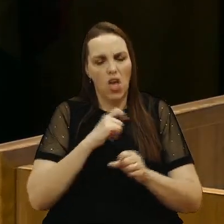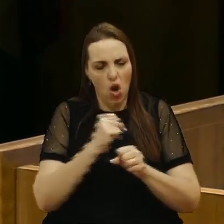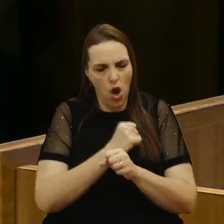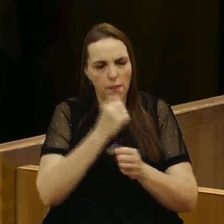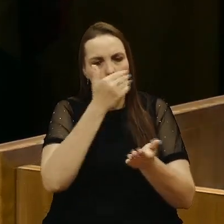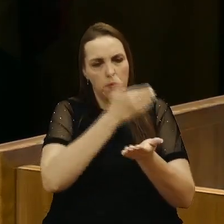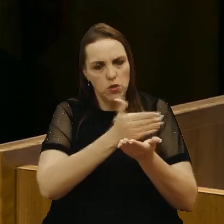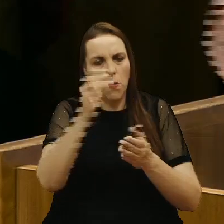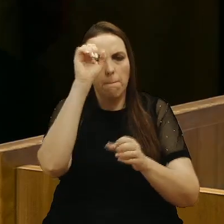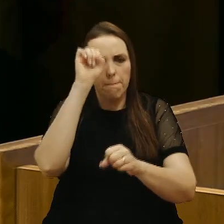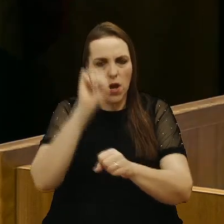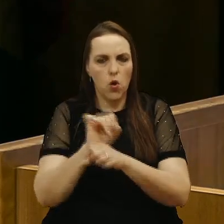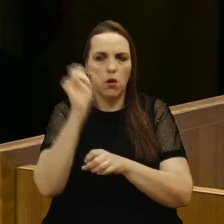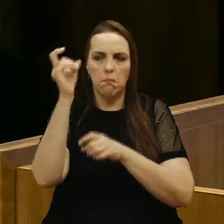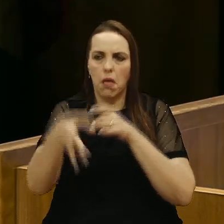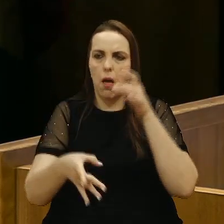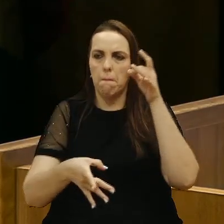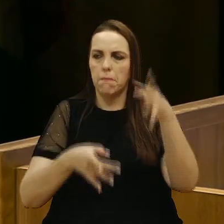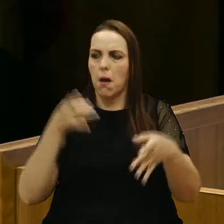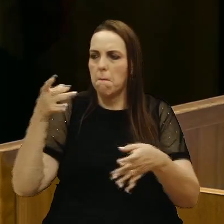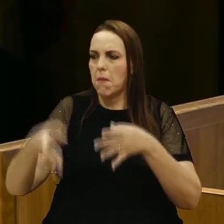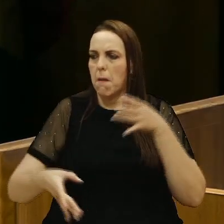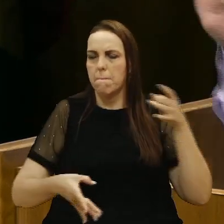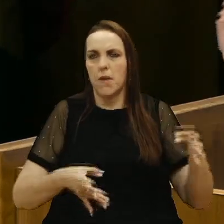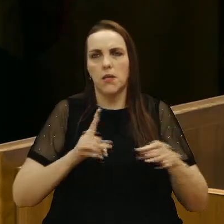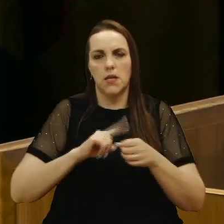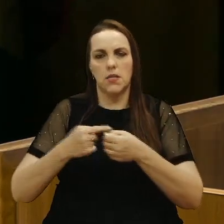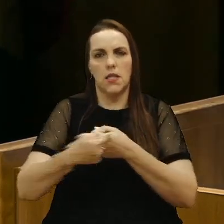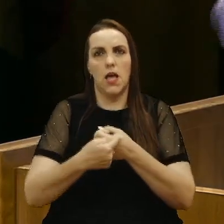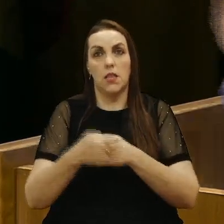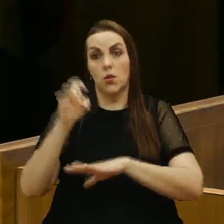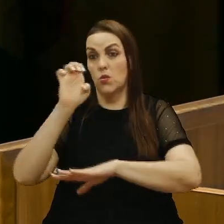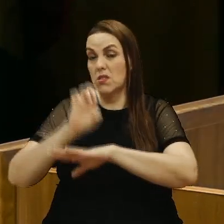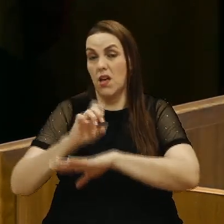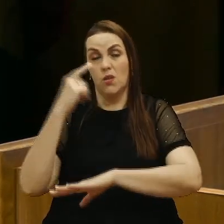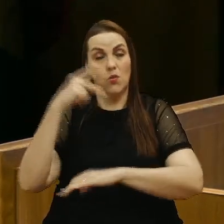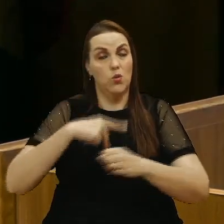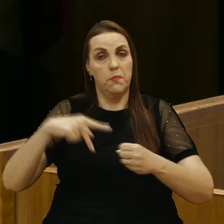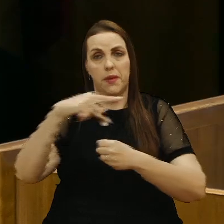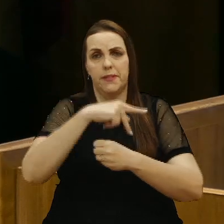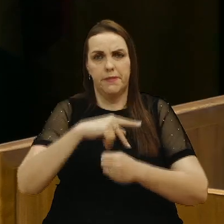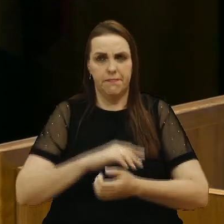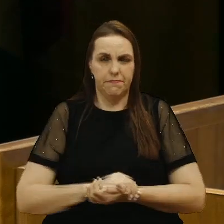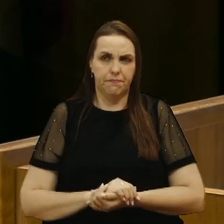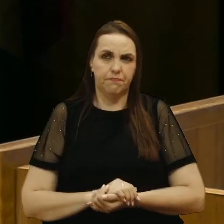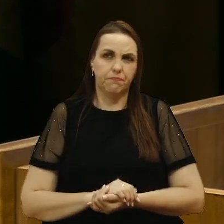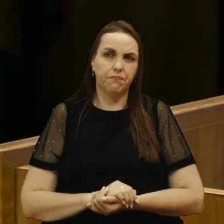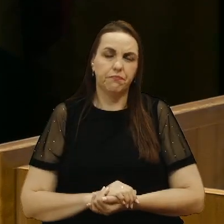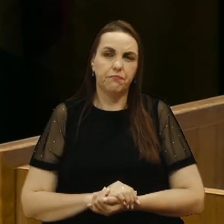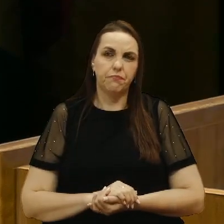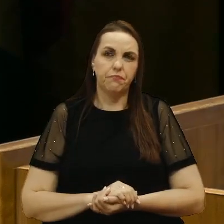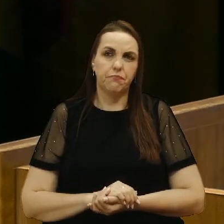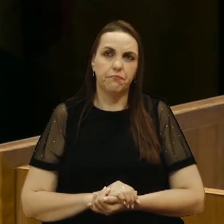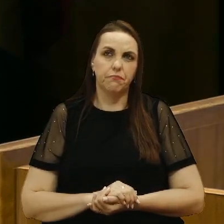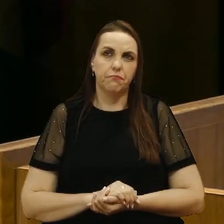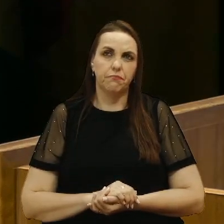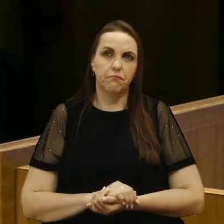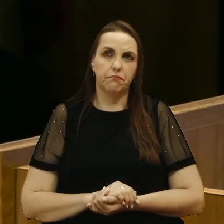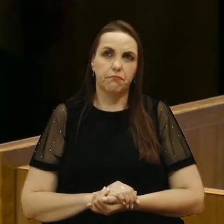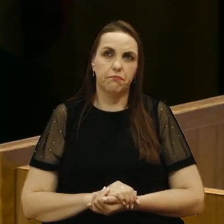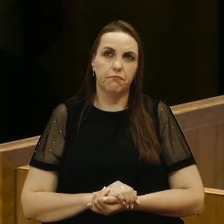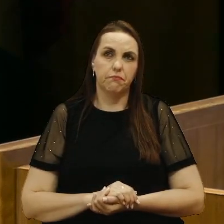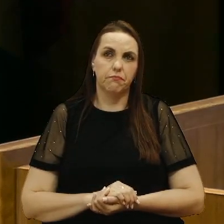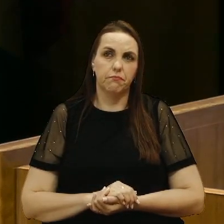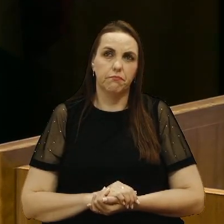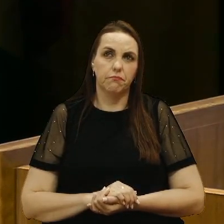abandonada em tudo que é canto da cidade, do estado e do país. O apagão das